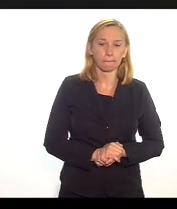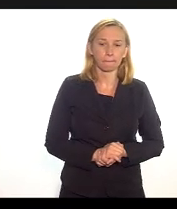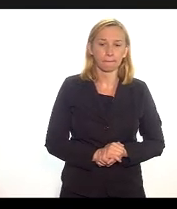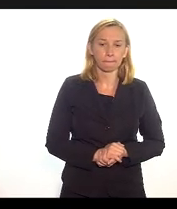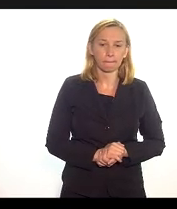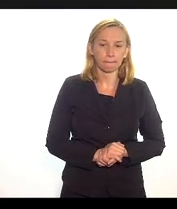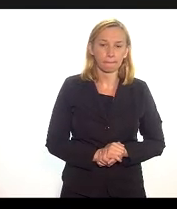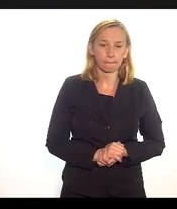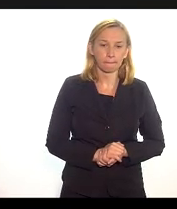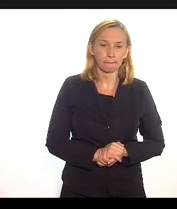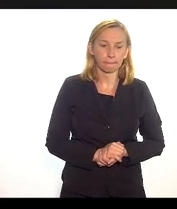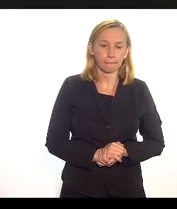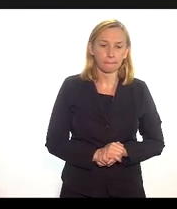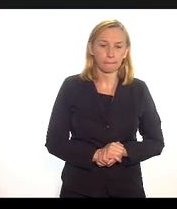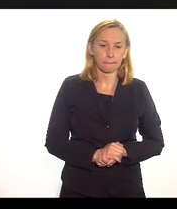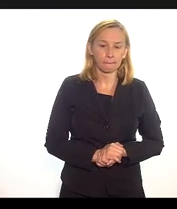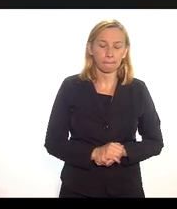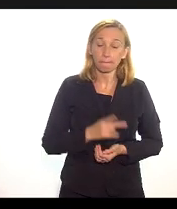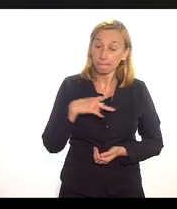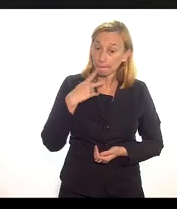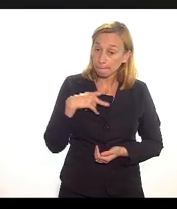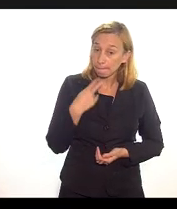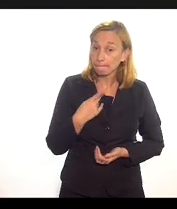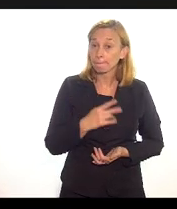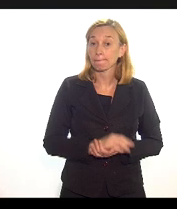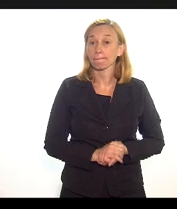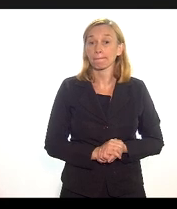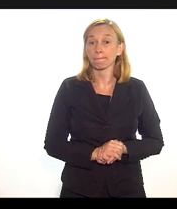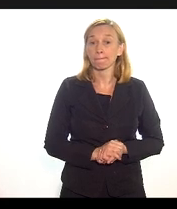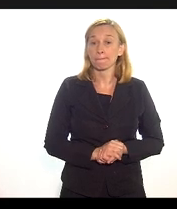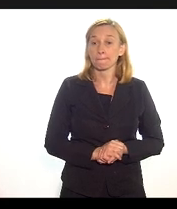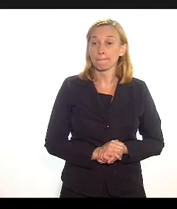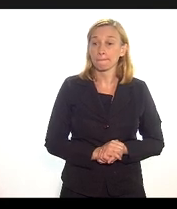Que questionava